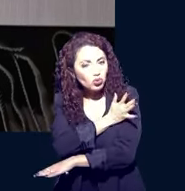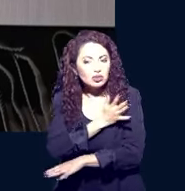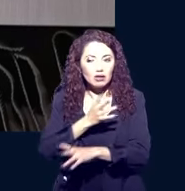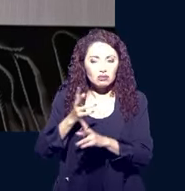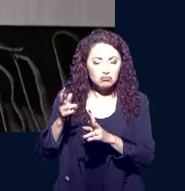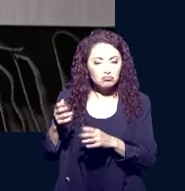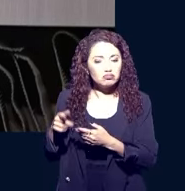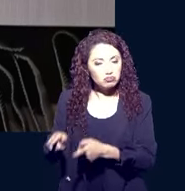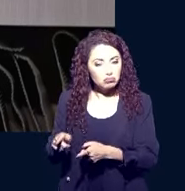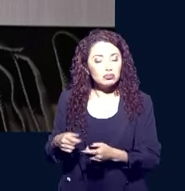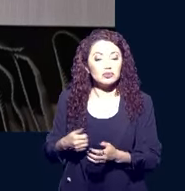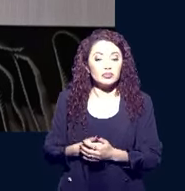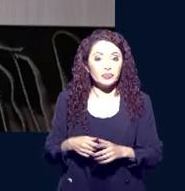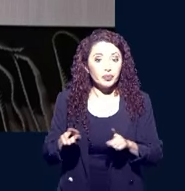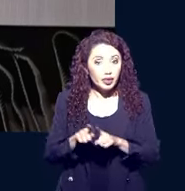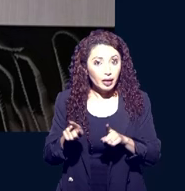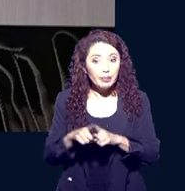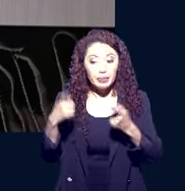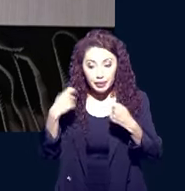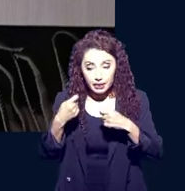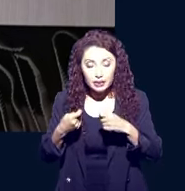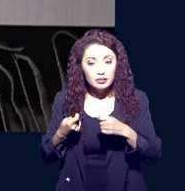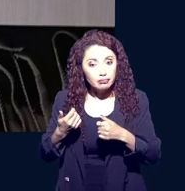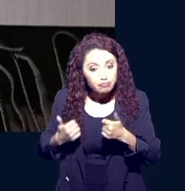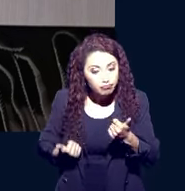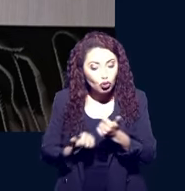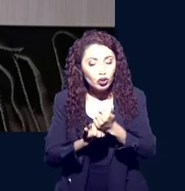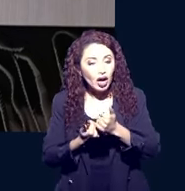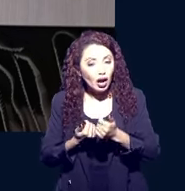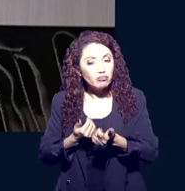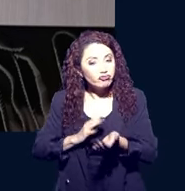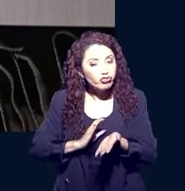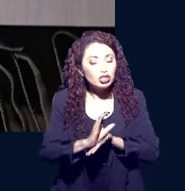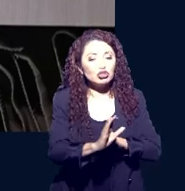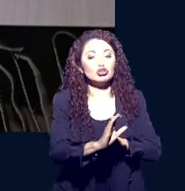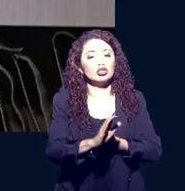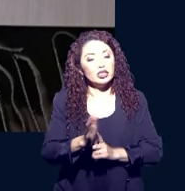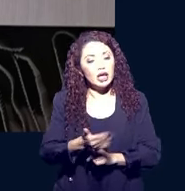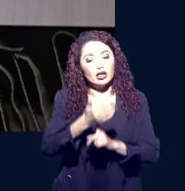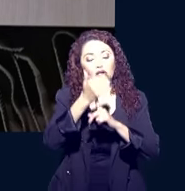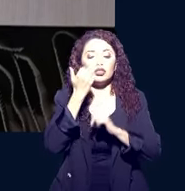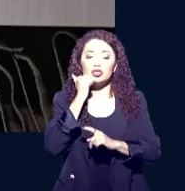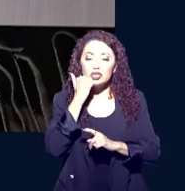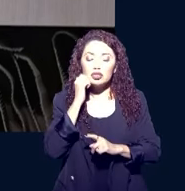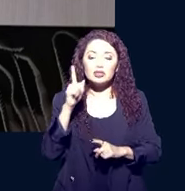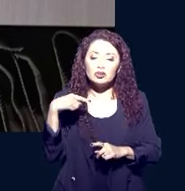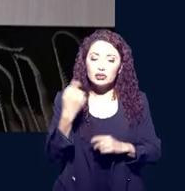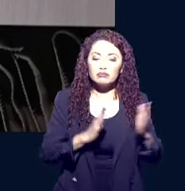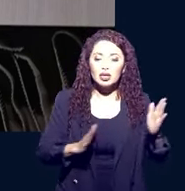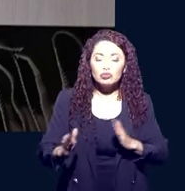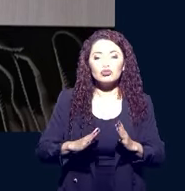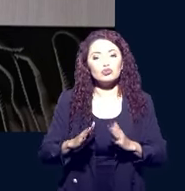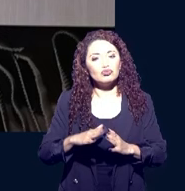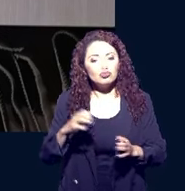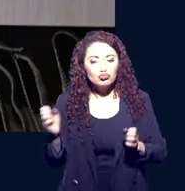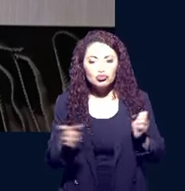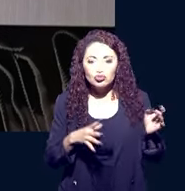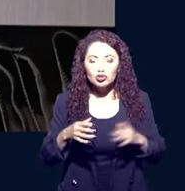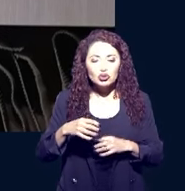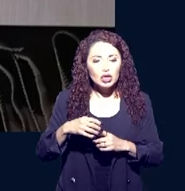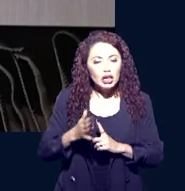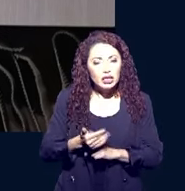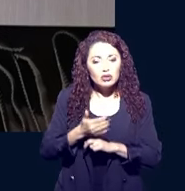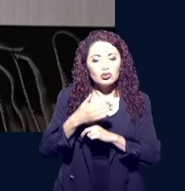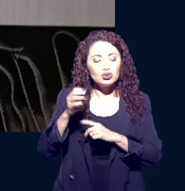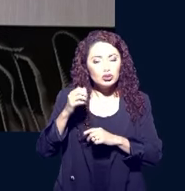constitucional investir em Ciência e Tecnologia nós vivemos a economia do conhecimento da Inovação da propriedade intelectual